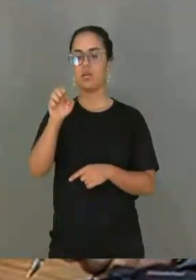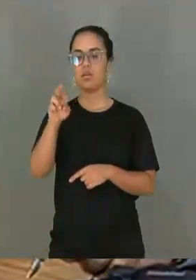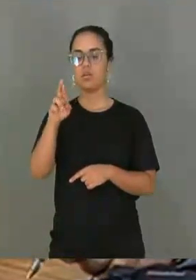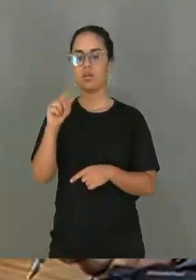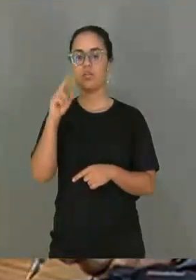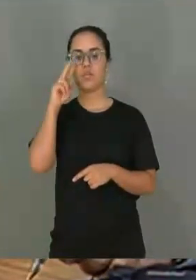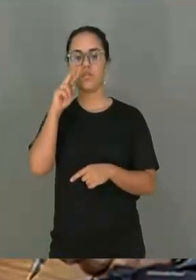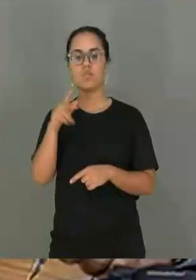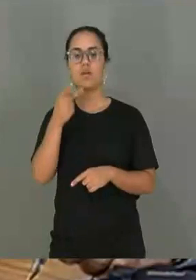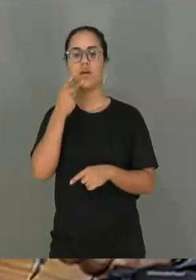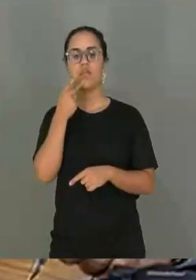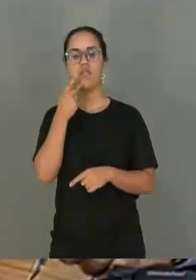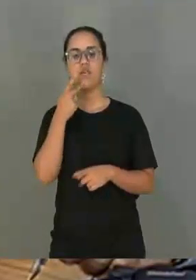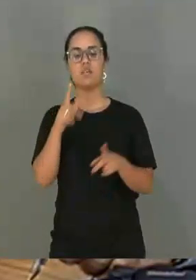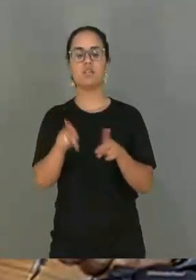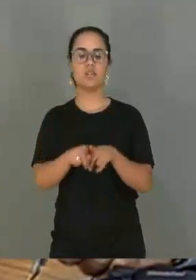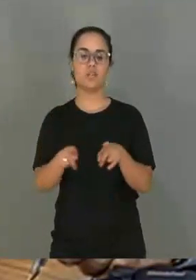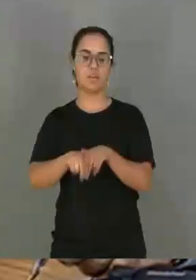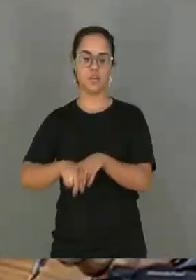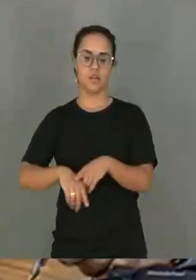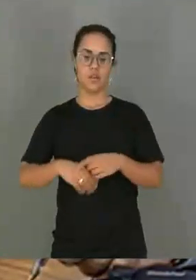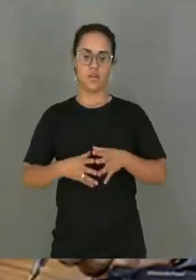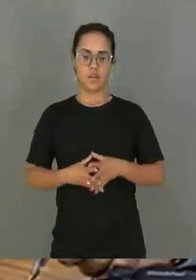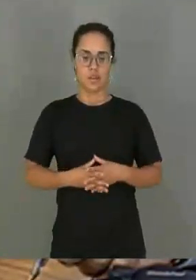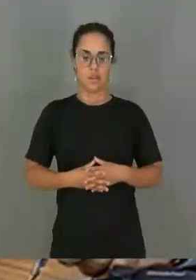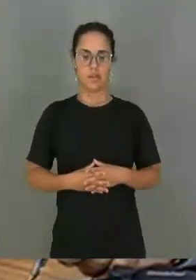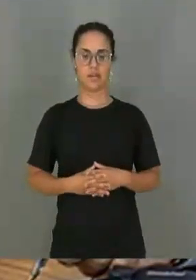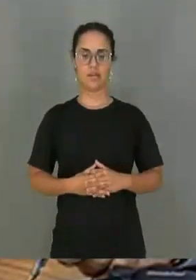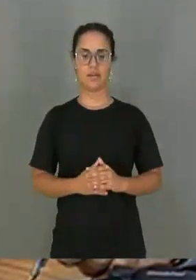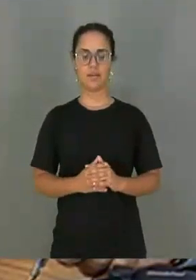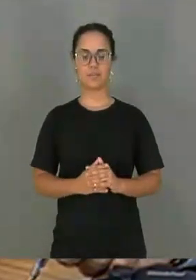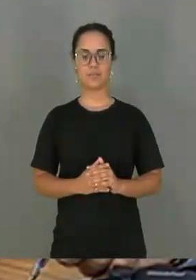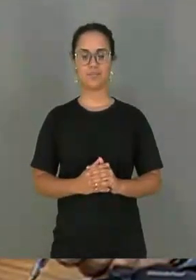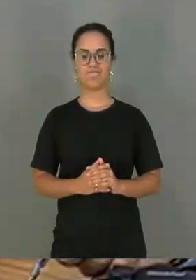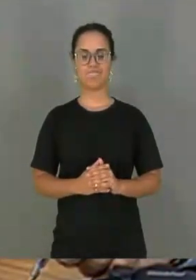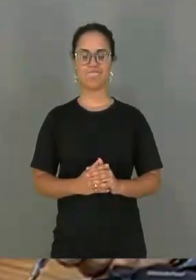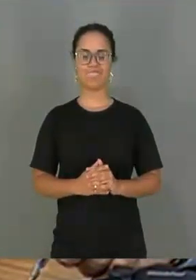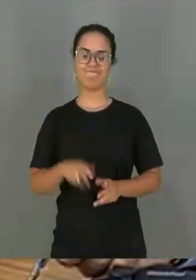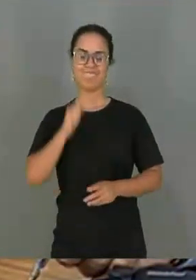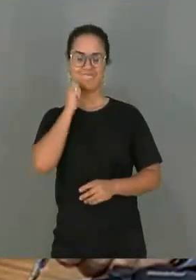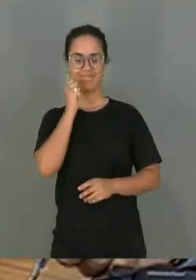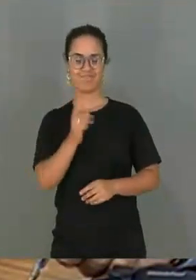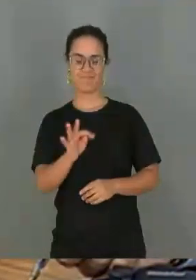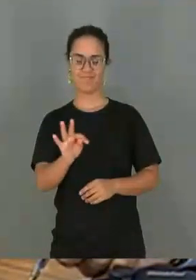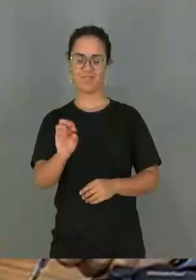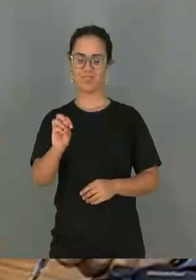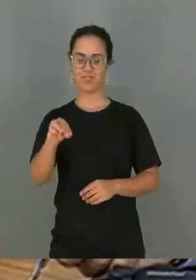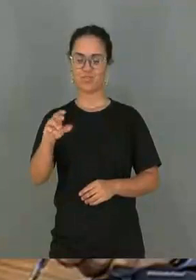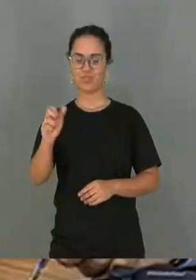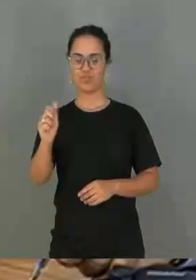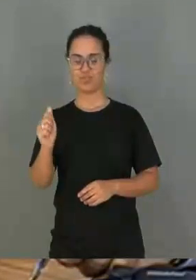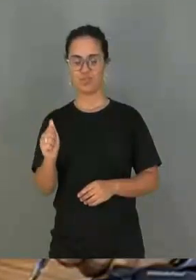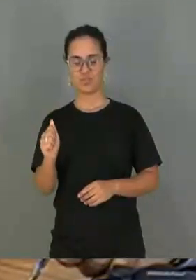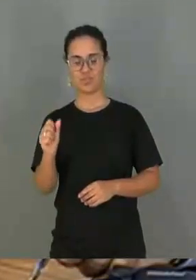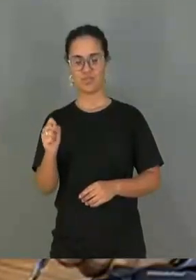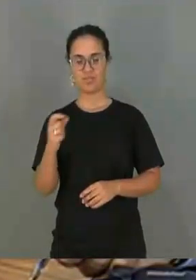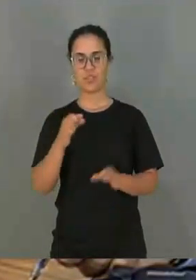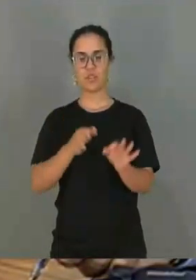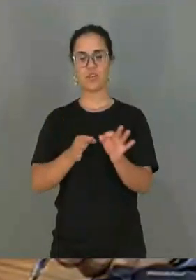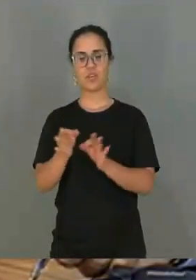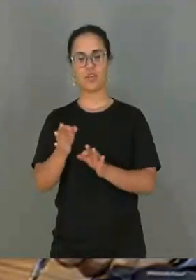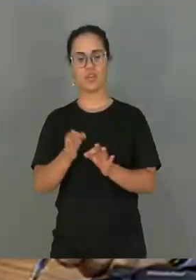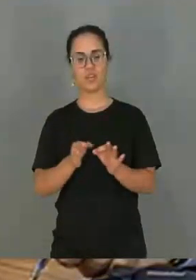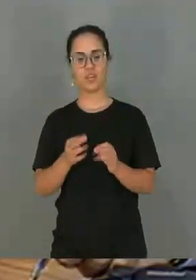mas também vi as falas aqui do senhor Thomas Corontai, que é o coordenador nacional da